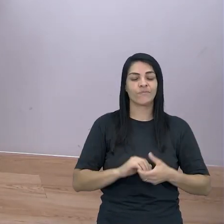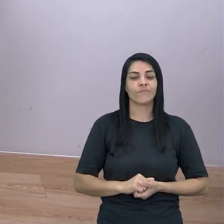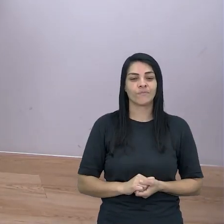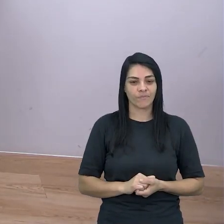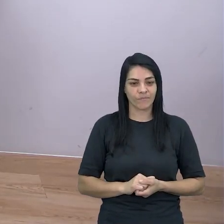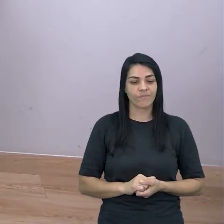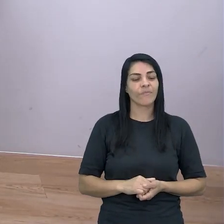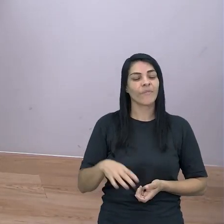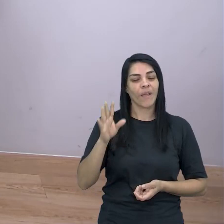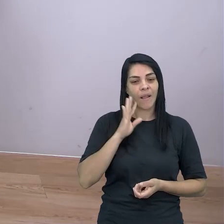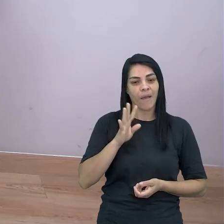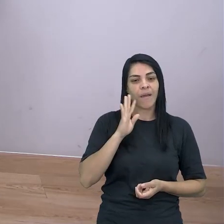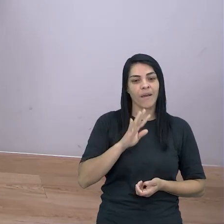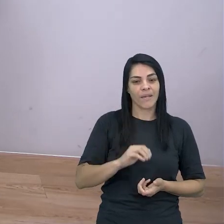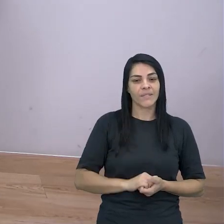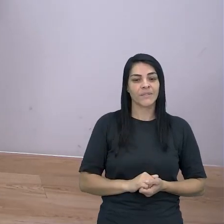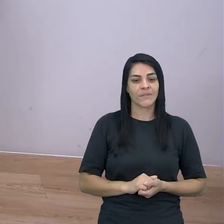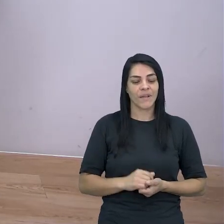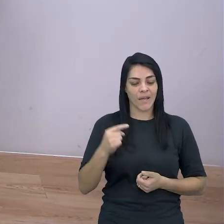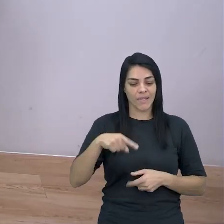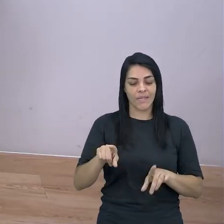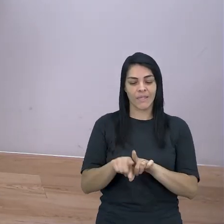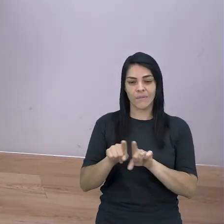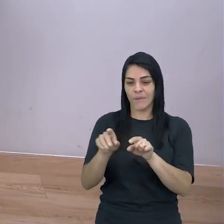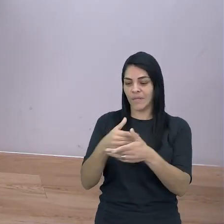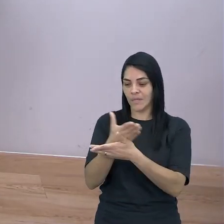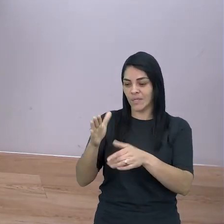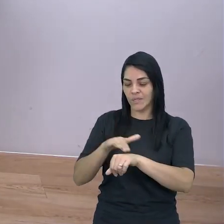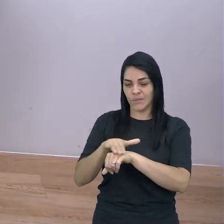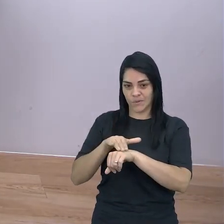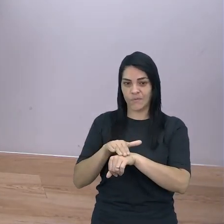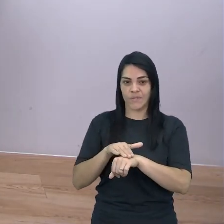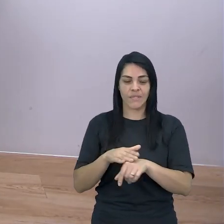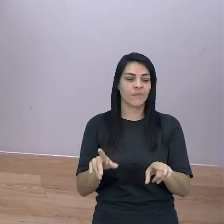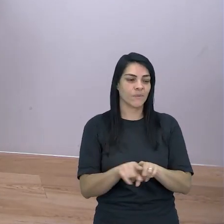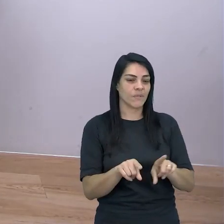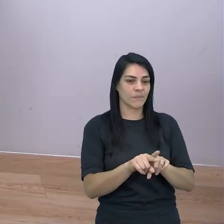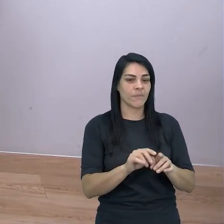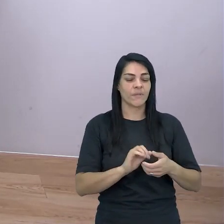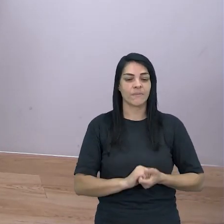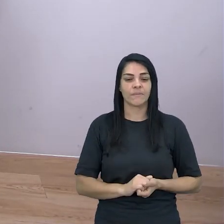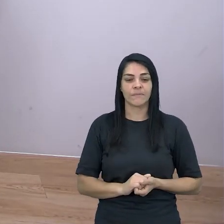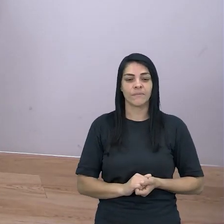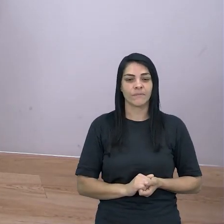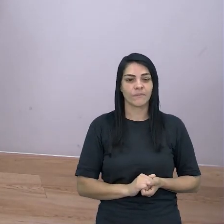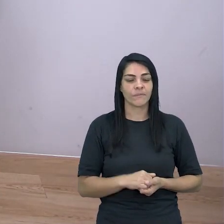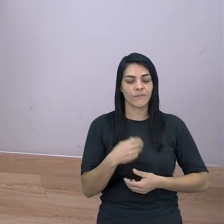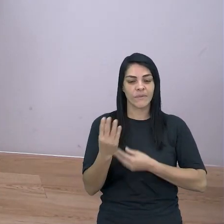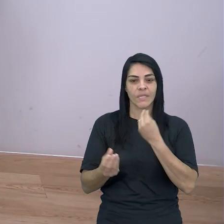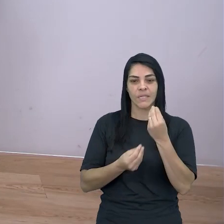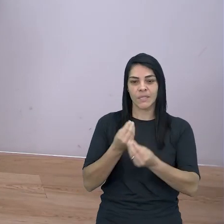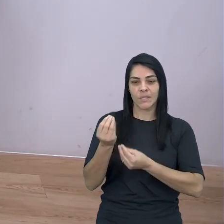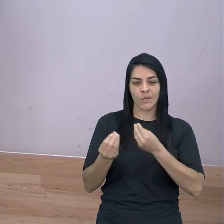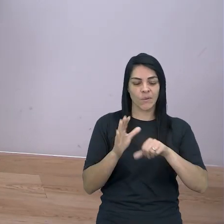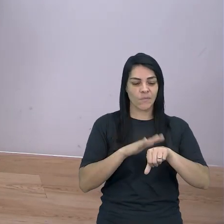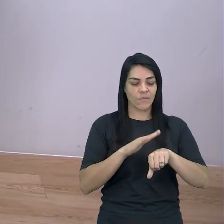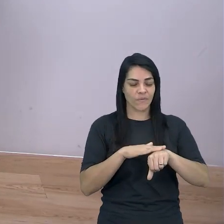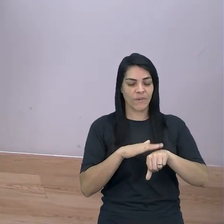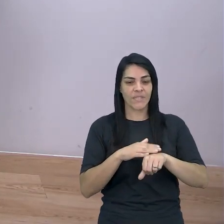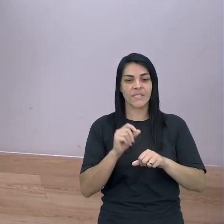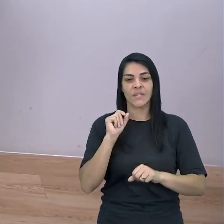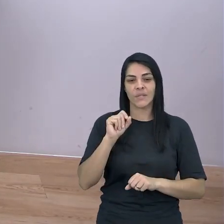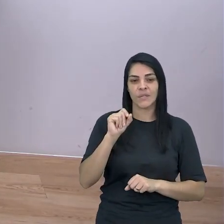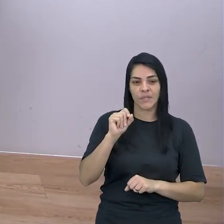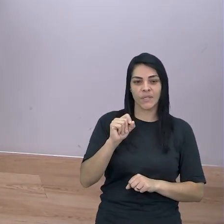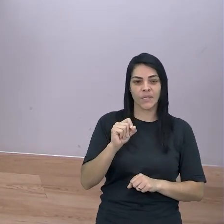Que bacana. Aqui também nós falamos um pouquinho dele, de como criar aí